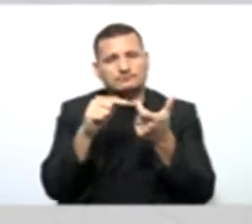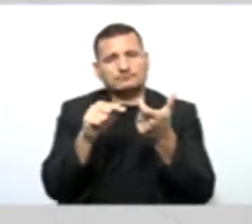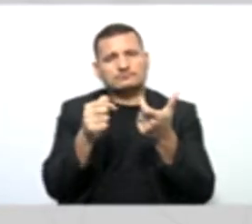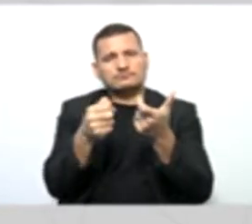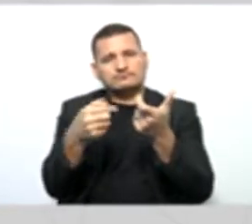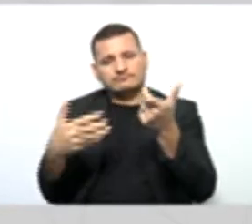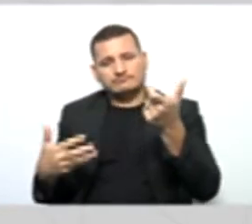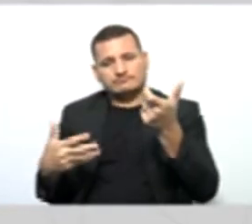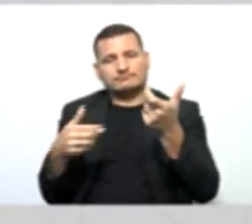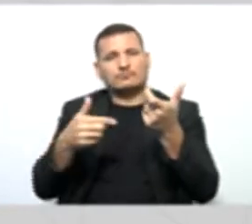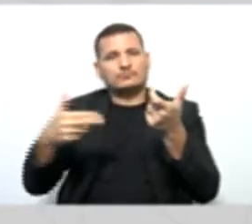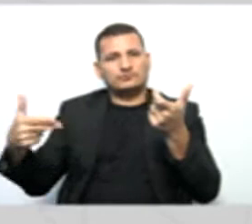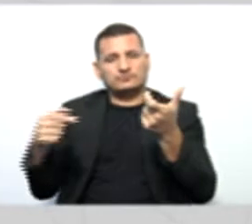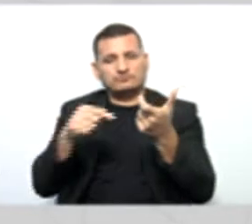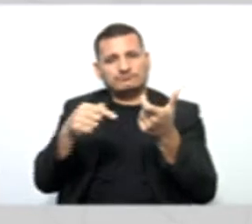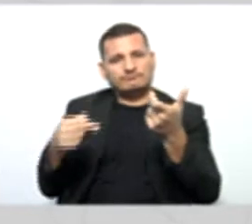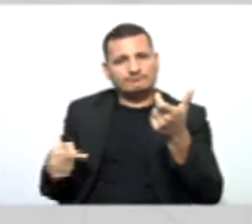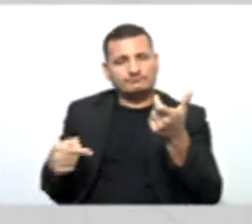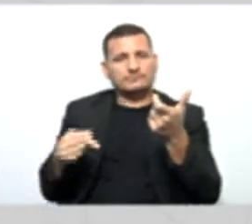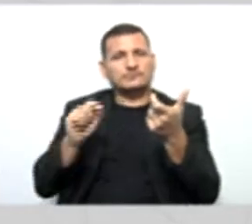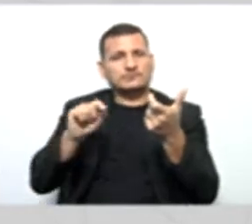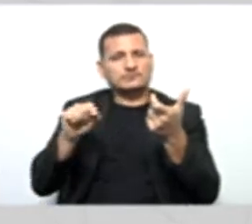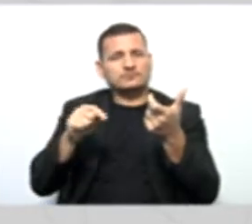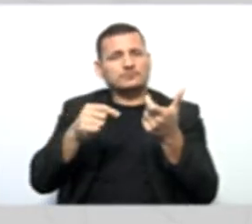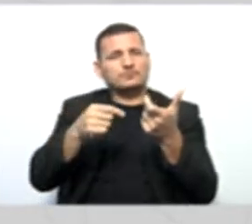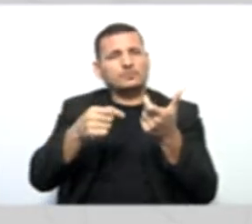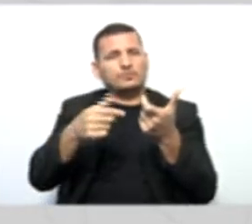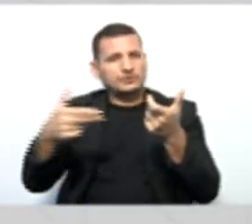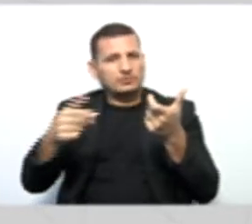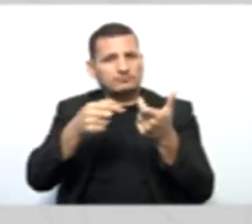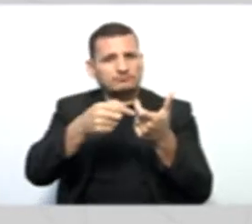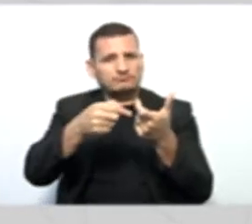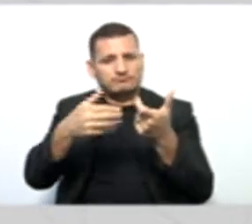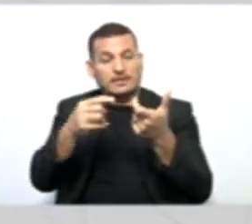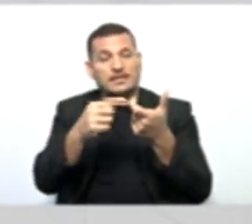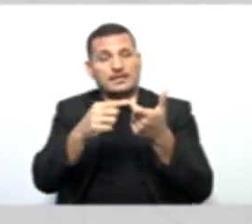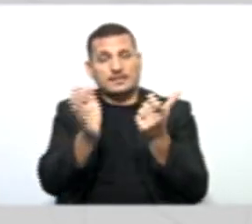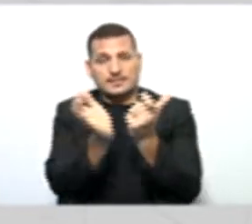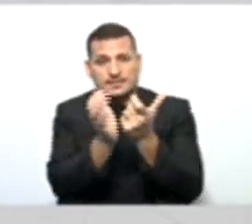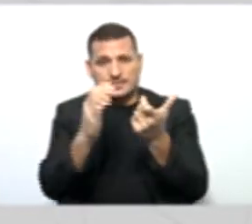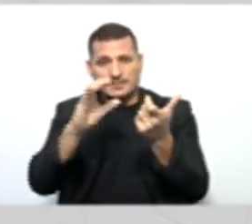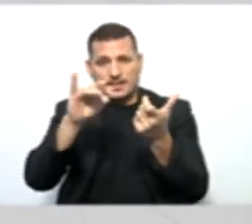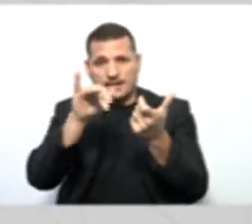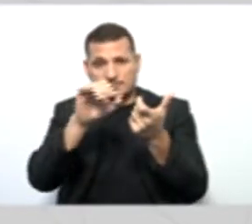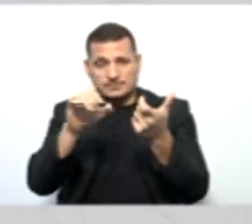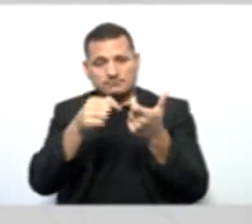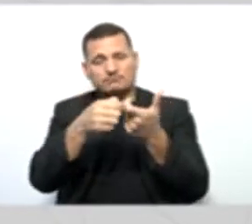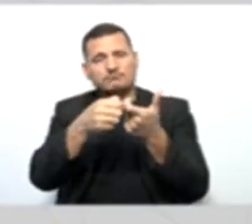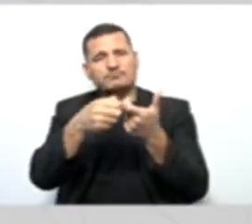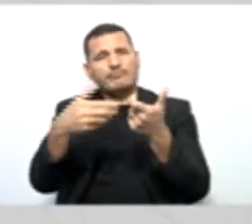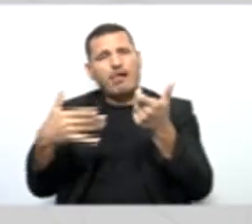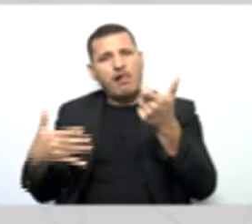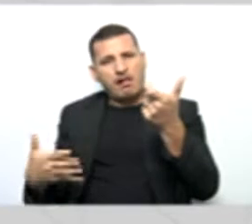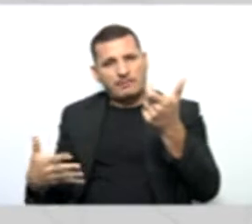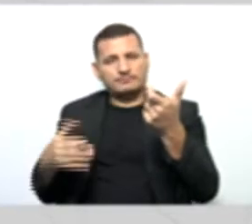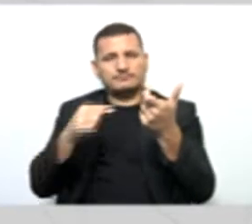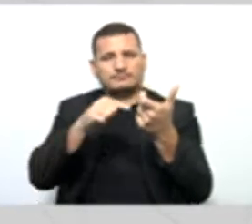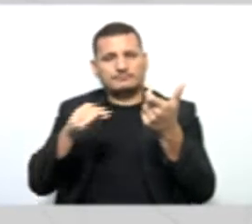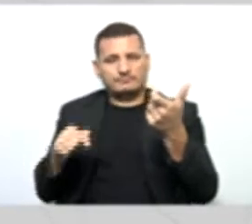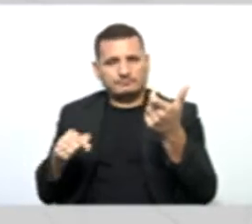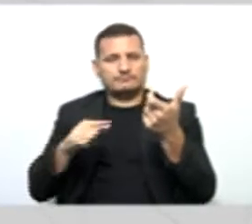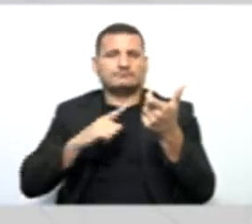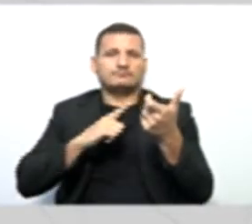um objeto. O objeto ele vai ser originado da classe, a partir das características que foram criadas na nossa classe.